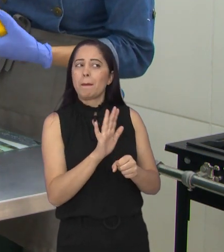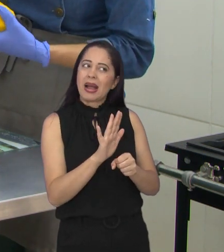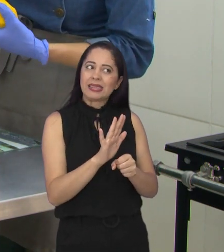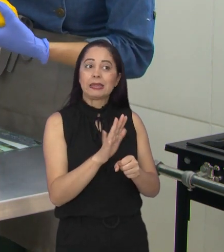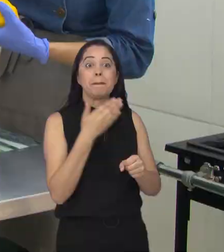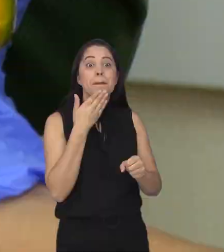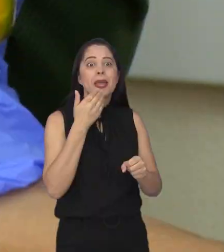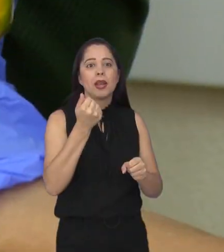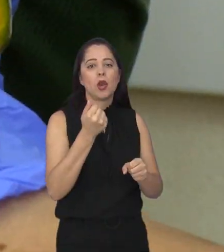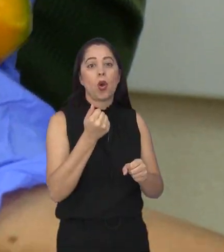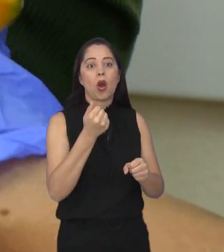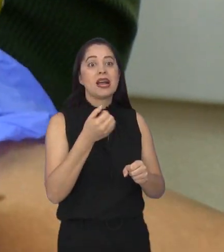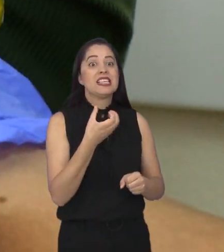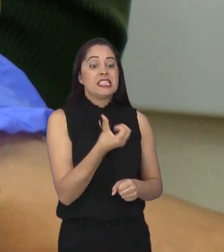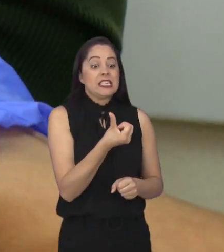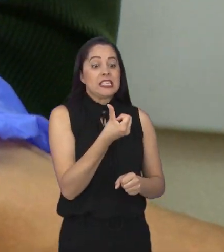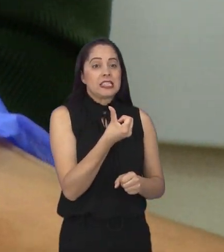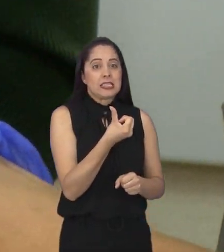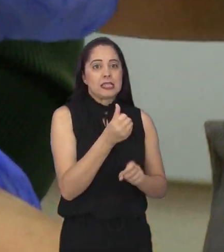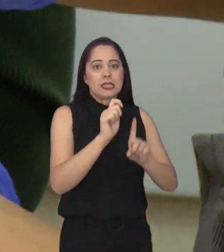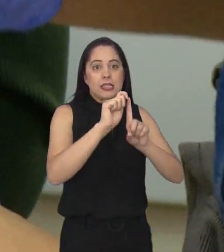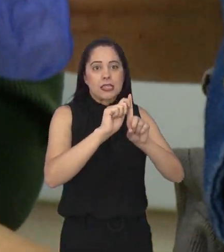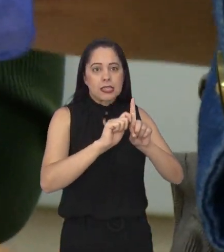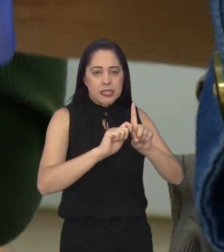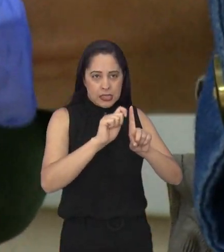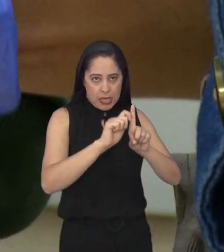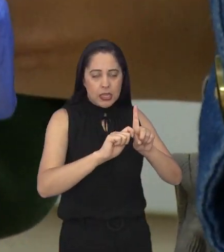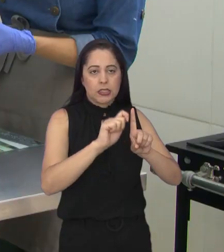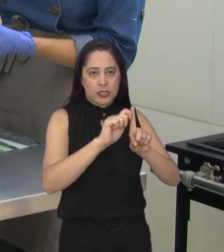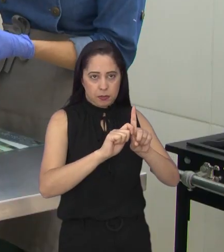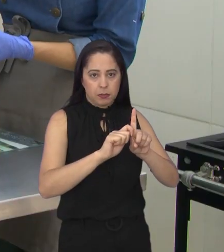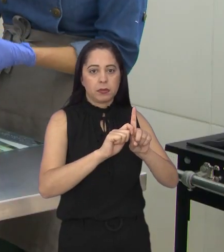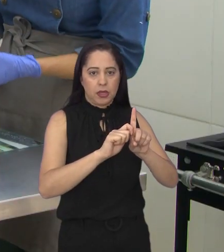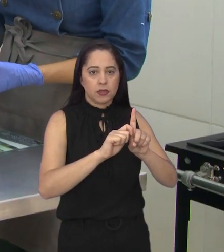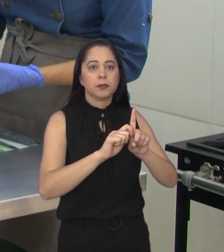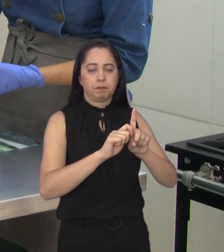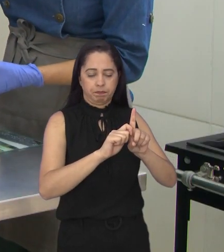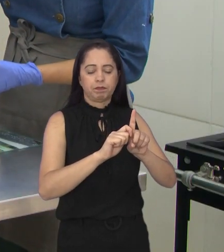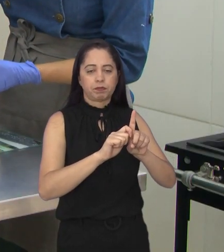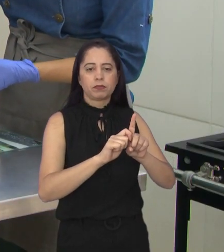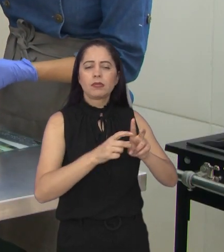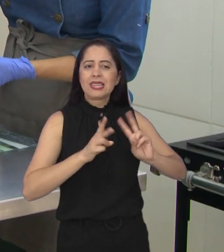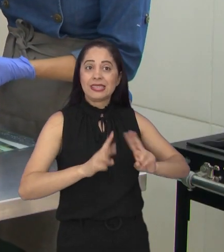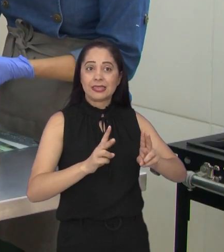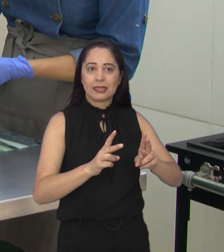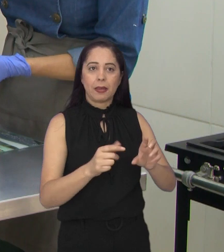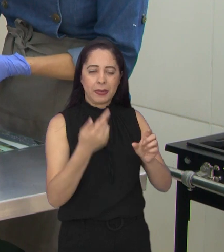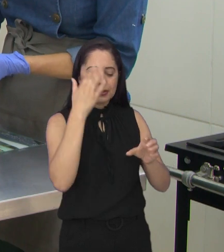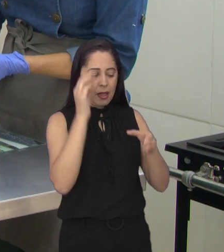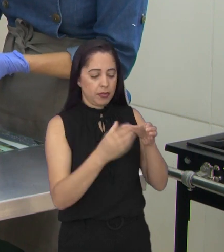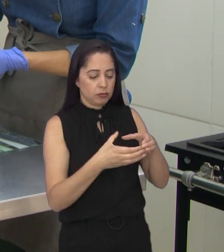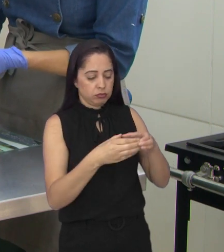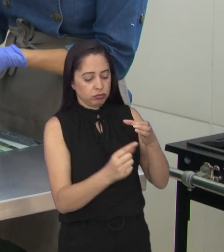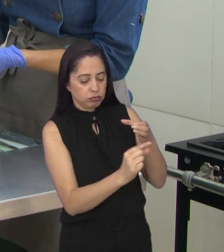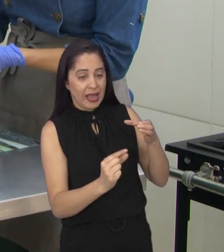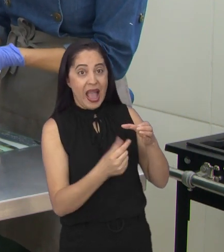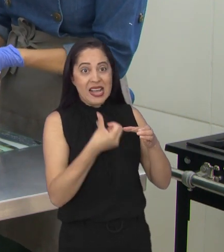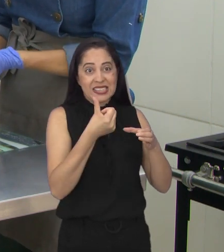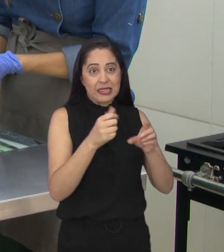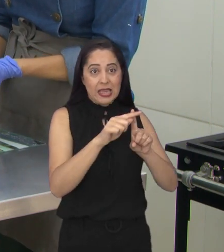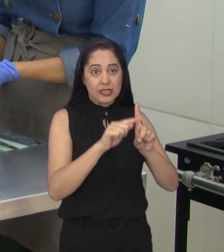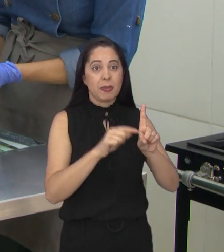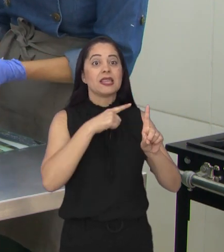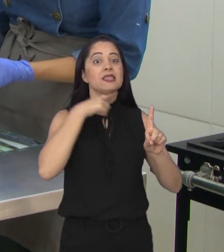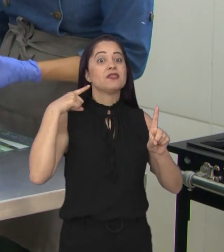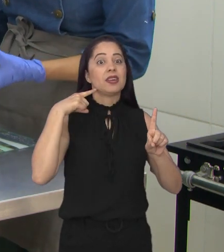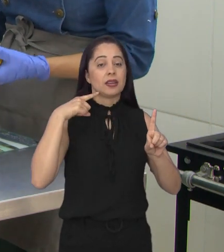por segurança, para que a gente possa ter sempre um produto fresco para os nossos clientes, e nós temos esse giro, a gente coloca no rótulo 6 meses de